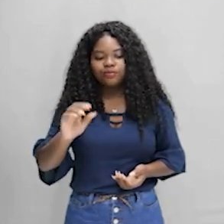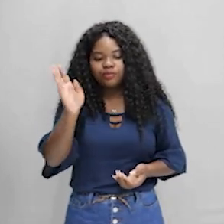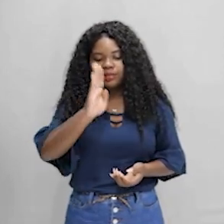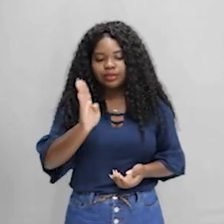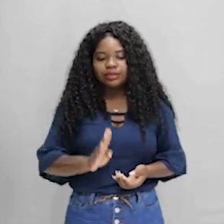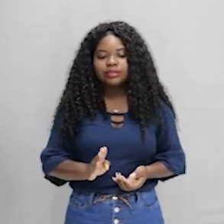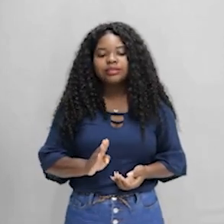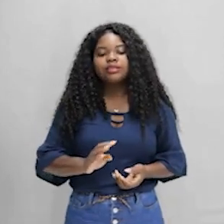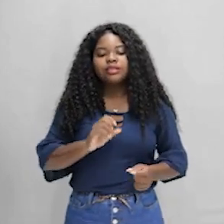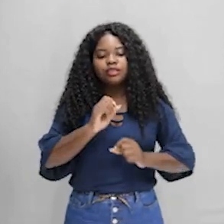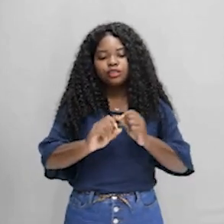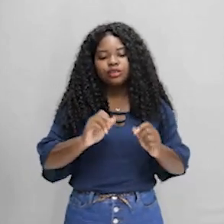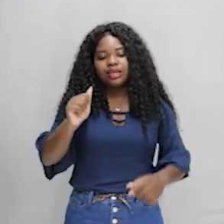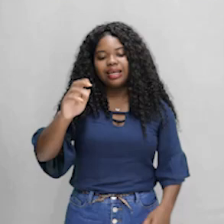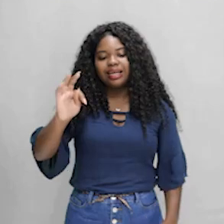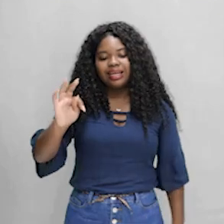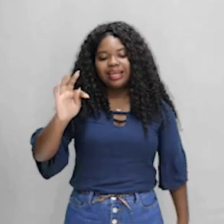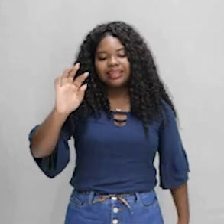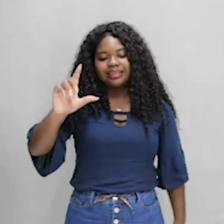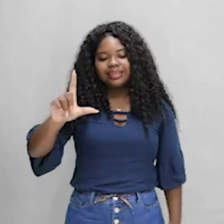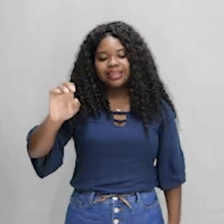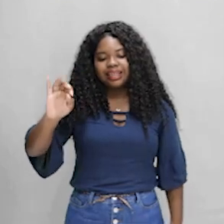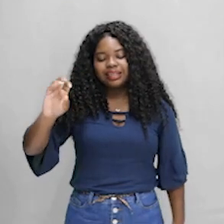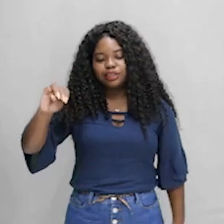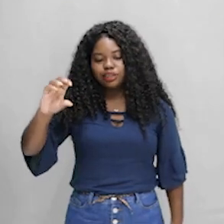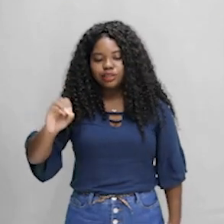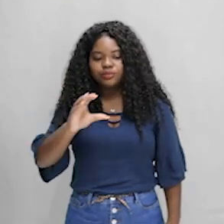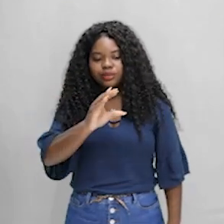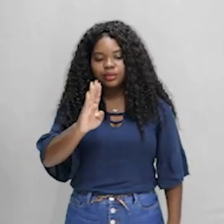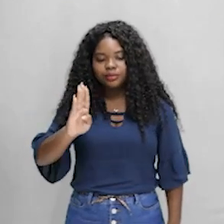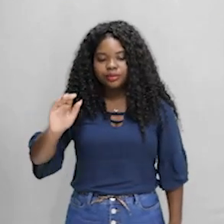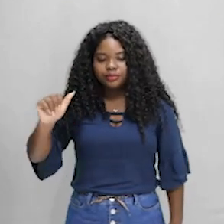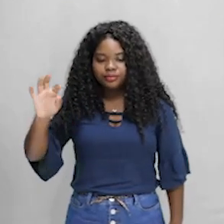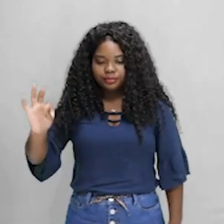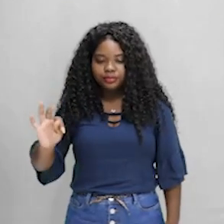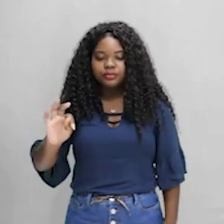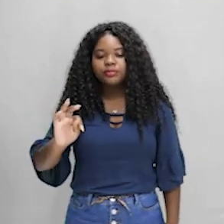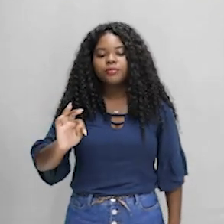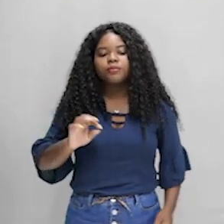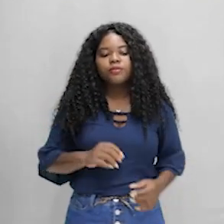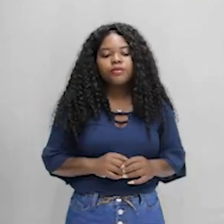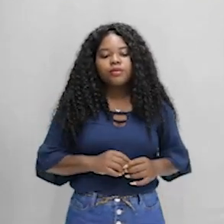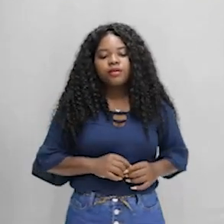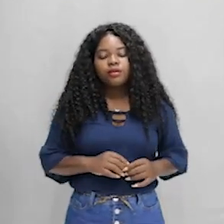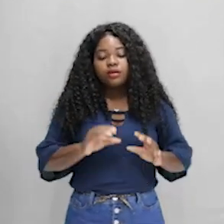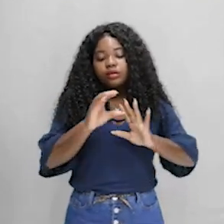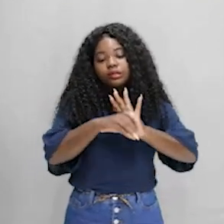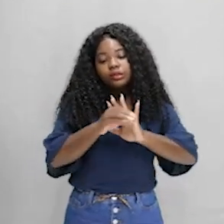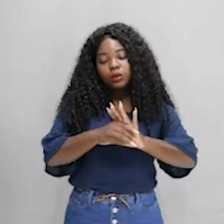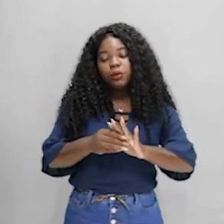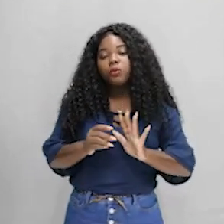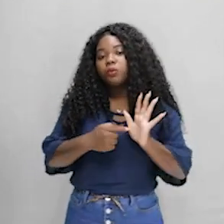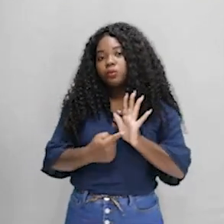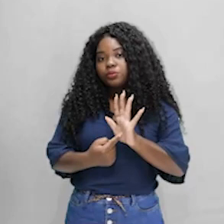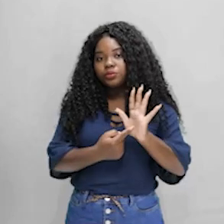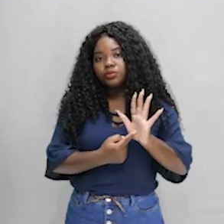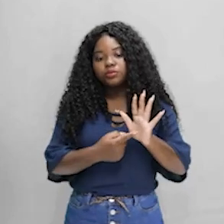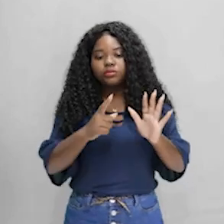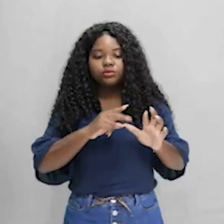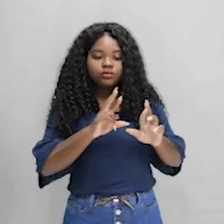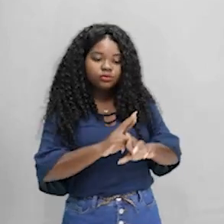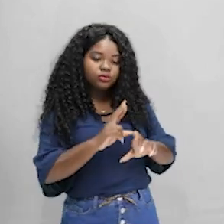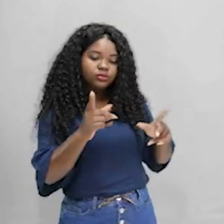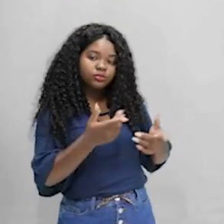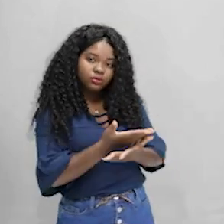à Federação Internacional de Atletismo, tá certo? Aqui, esse conceito, eu fiz aquela diferenciação